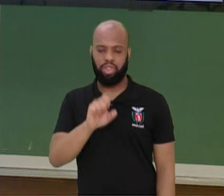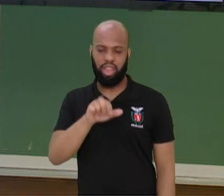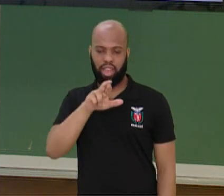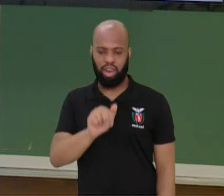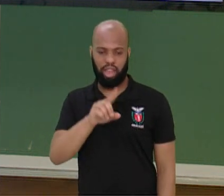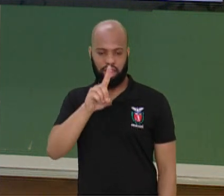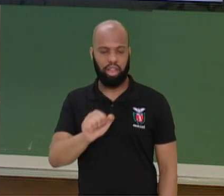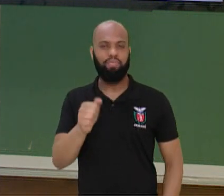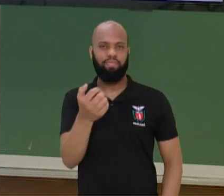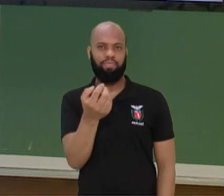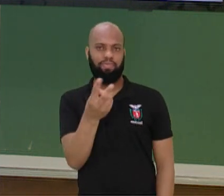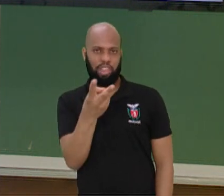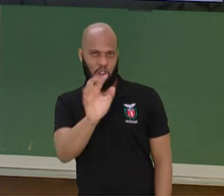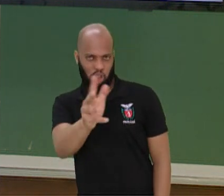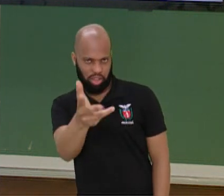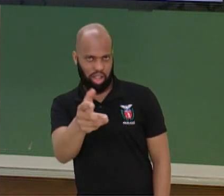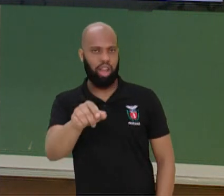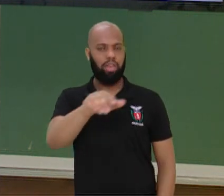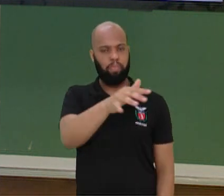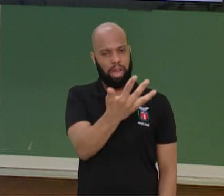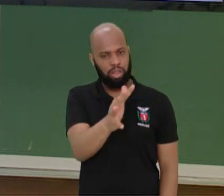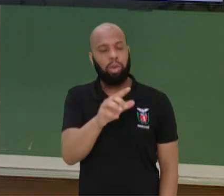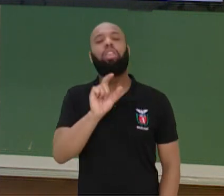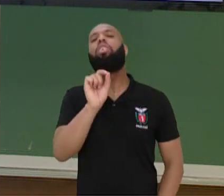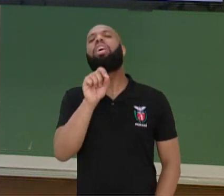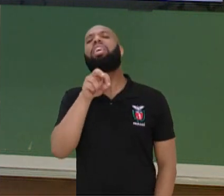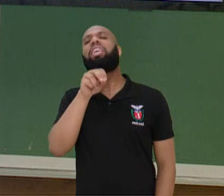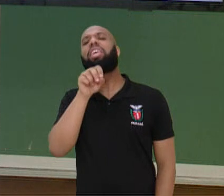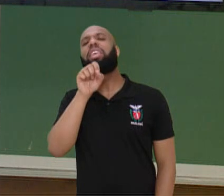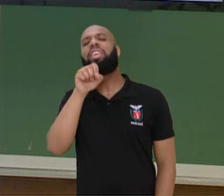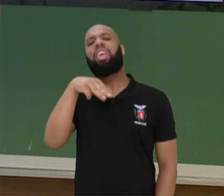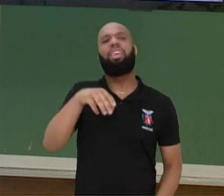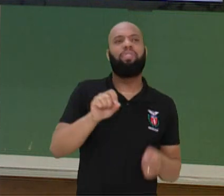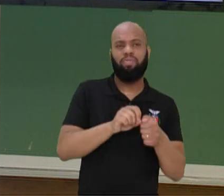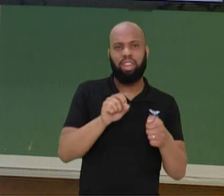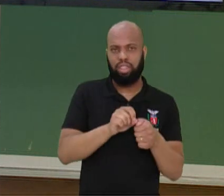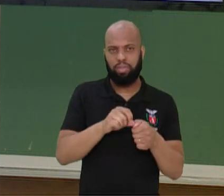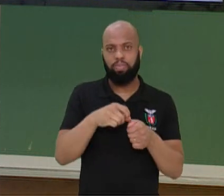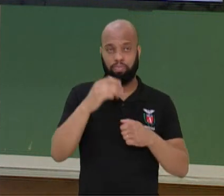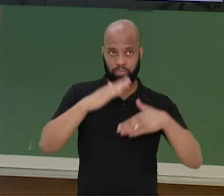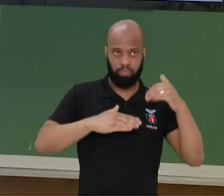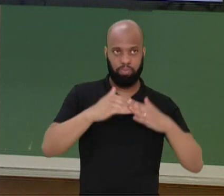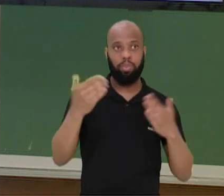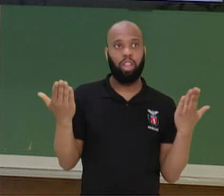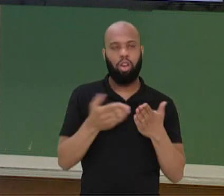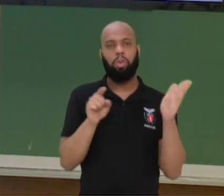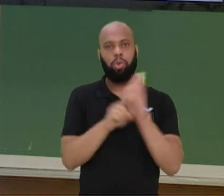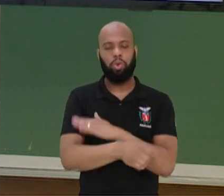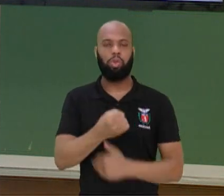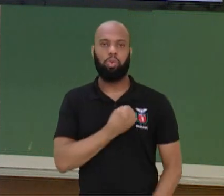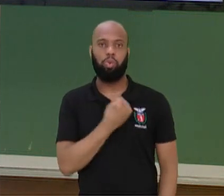vai ser ajustada e quem vai te ajudar é o profissional. Quiz 2. Assinale a alternativa